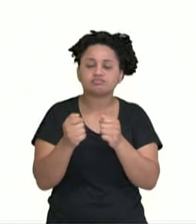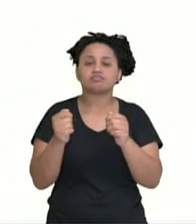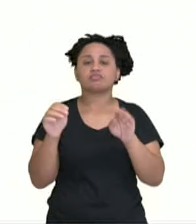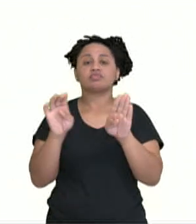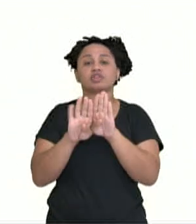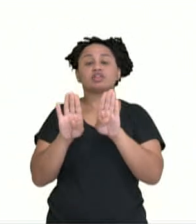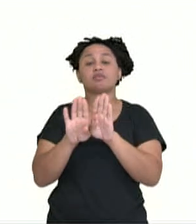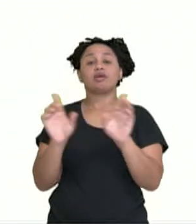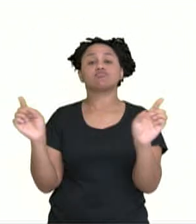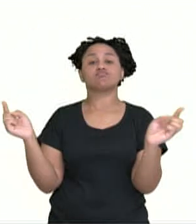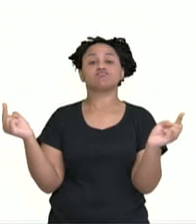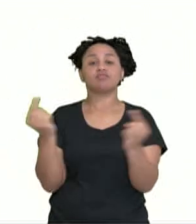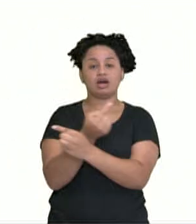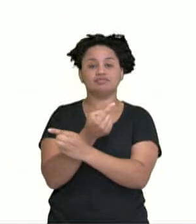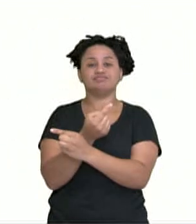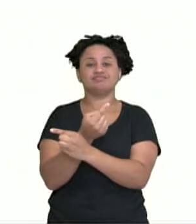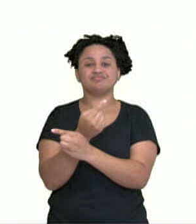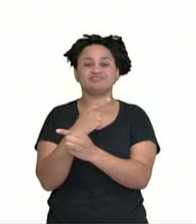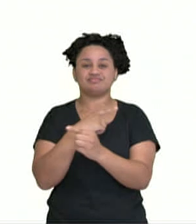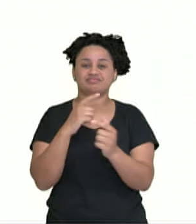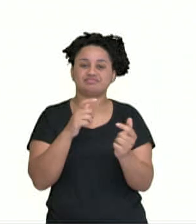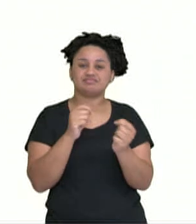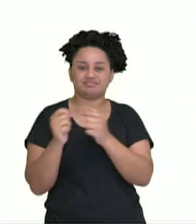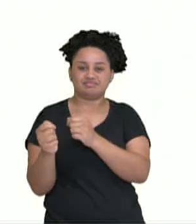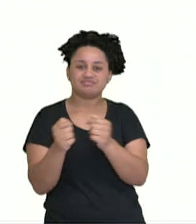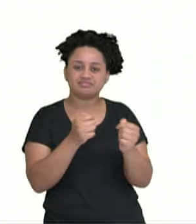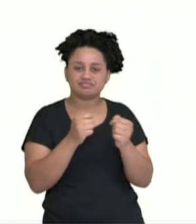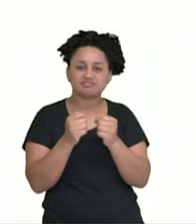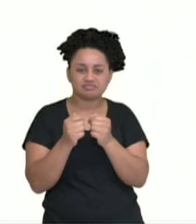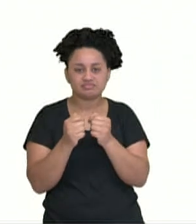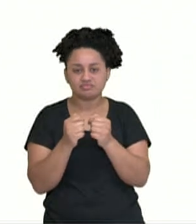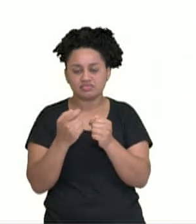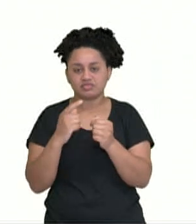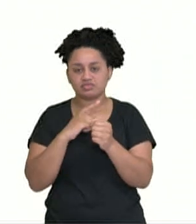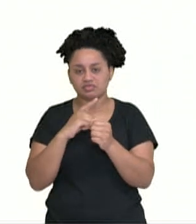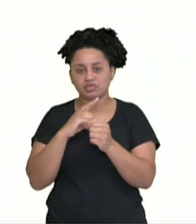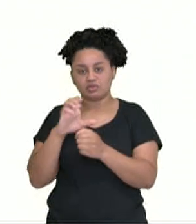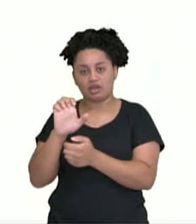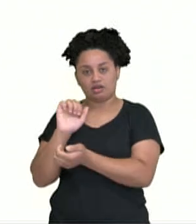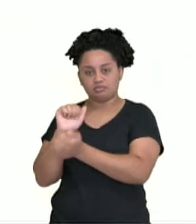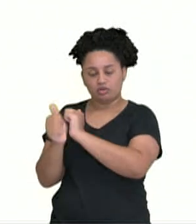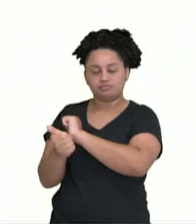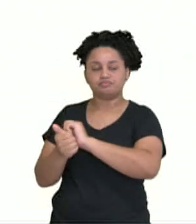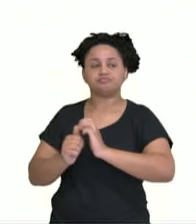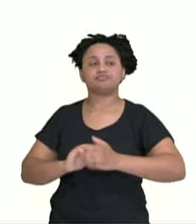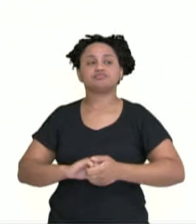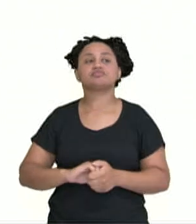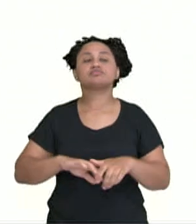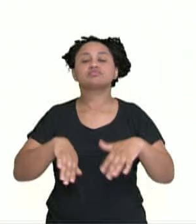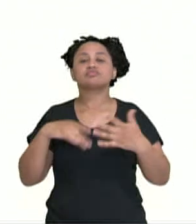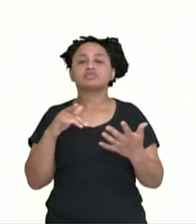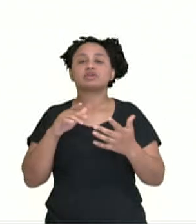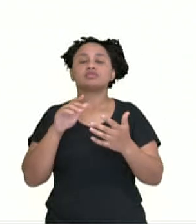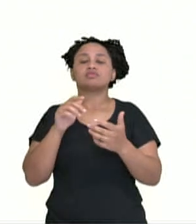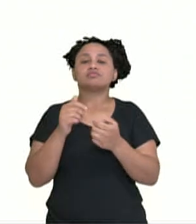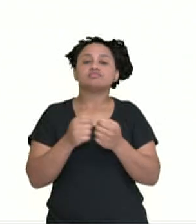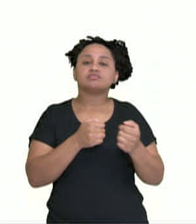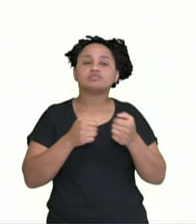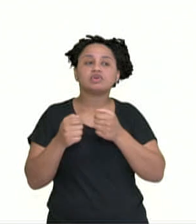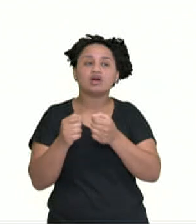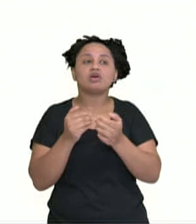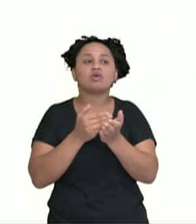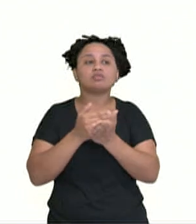das competições de jogos eletrônicos, das competições dos e-sports, tá? Então os jogos eletrônicos, eles começaram a ganhar